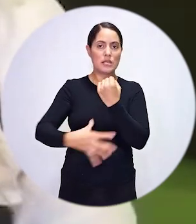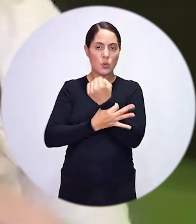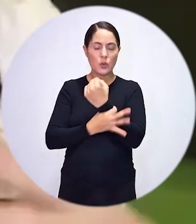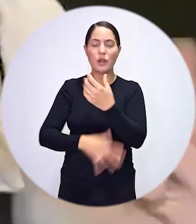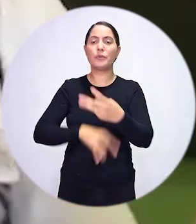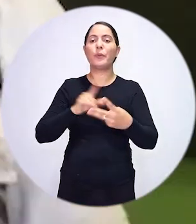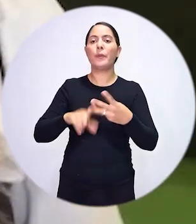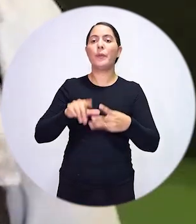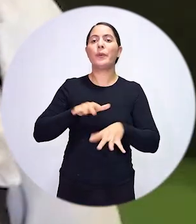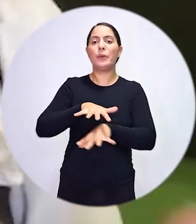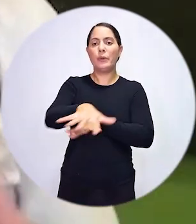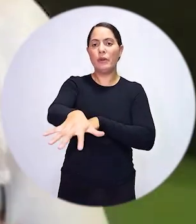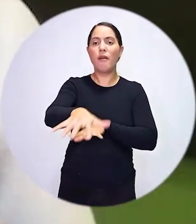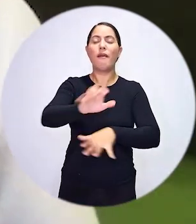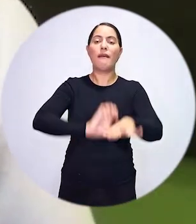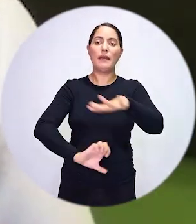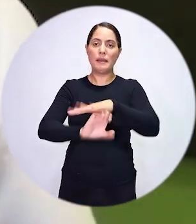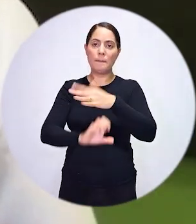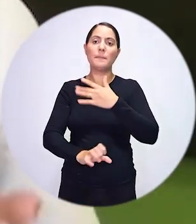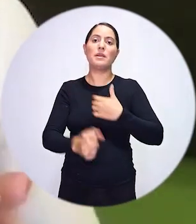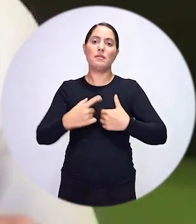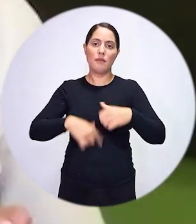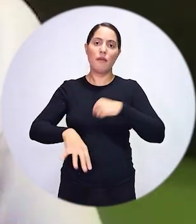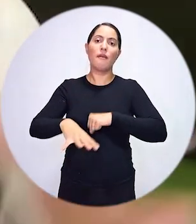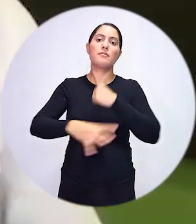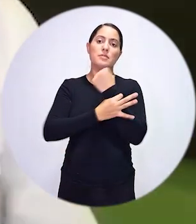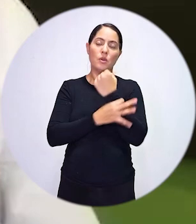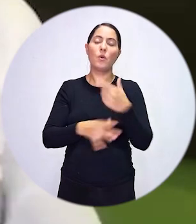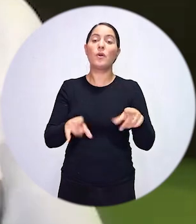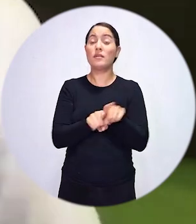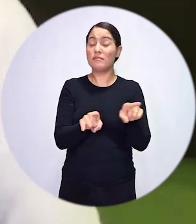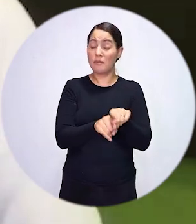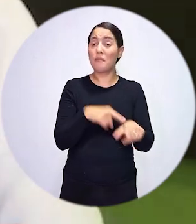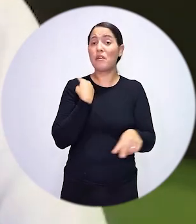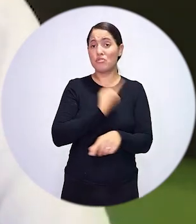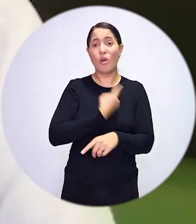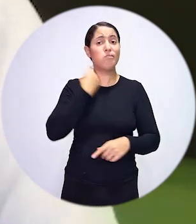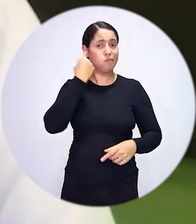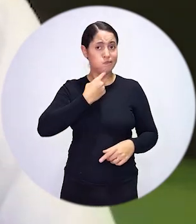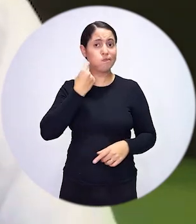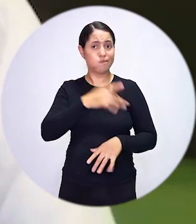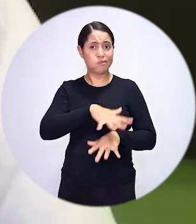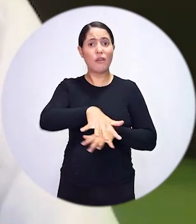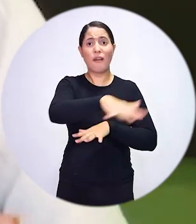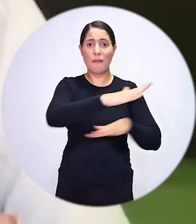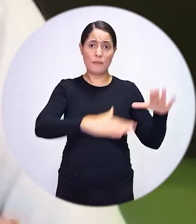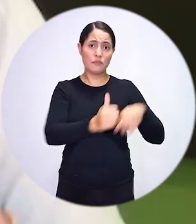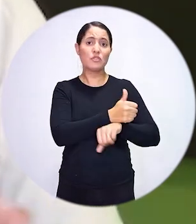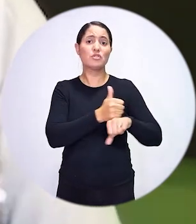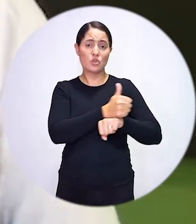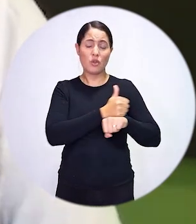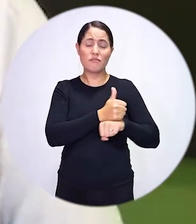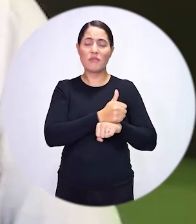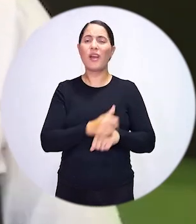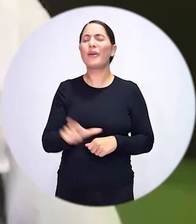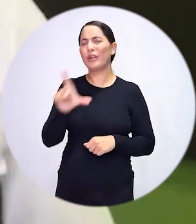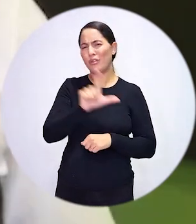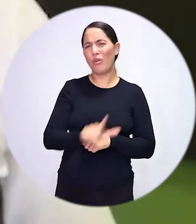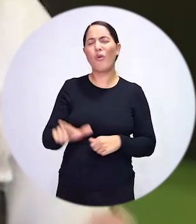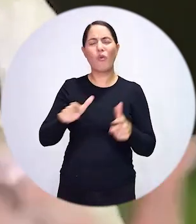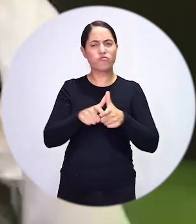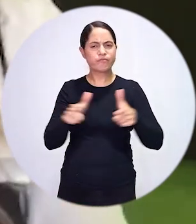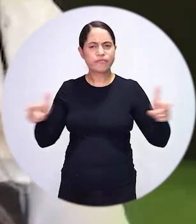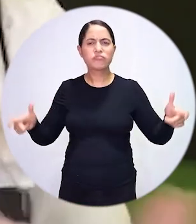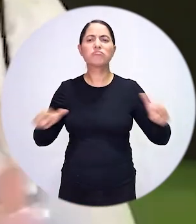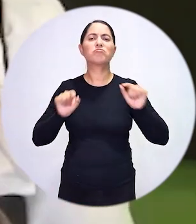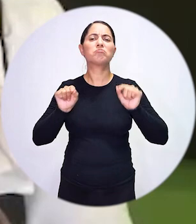seguradoras, de corretoras de seguro e também nós que somos os profissionais da advocacia e de maneira ampla,